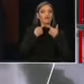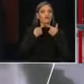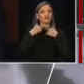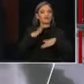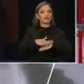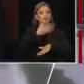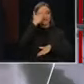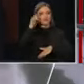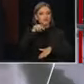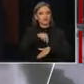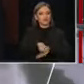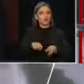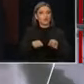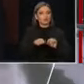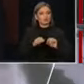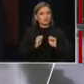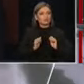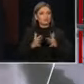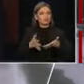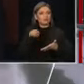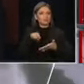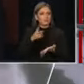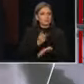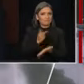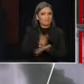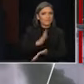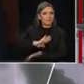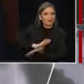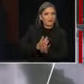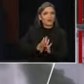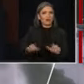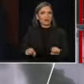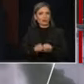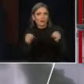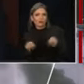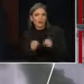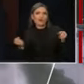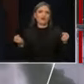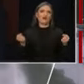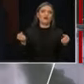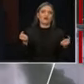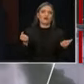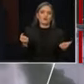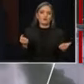conduta descrita no tipo, destruir, inutilizar ou deteriorar.